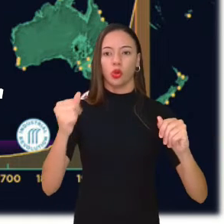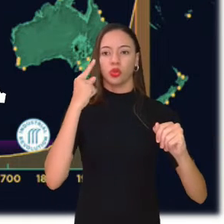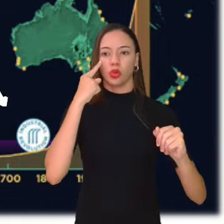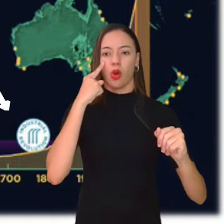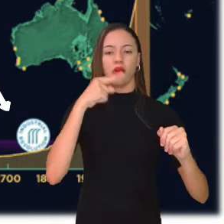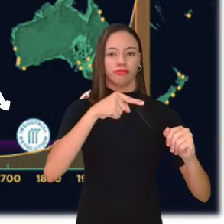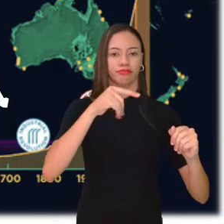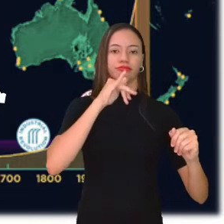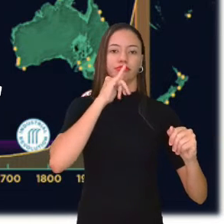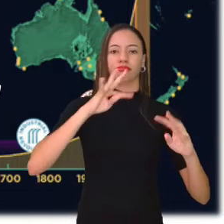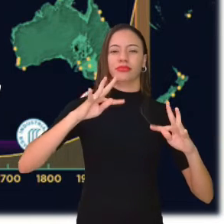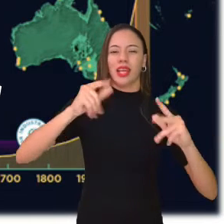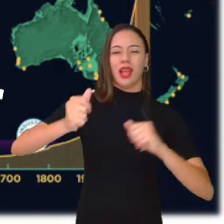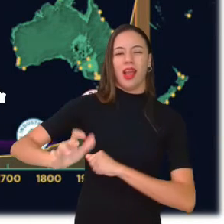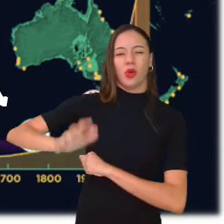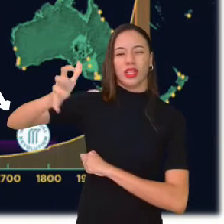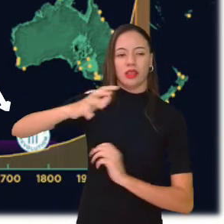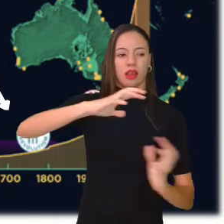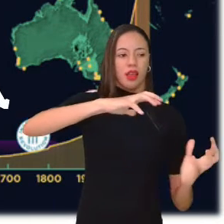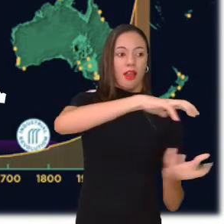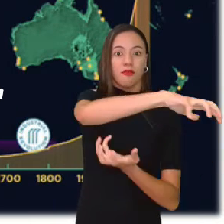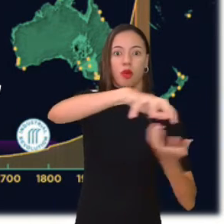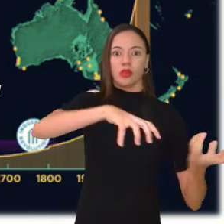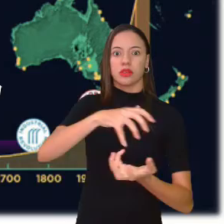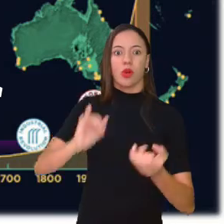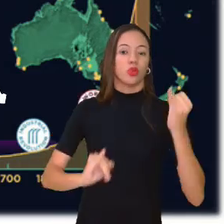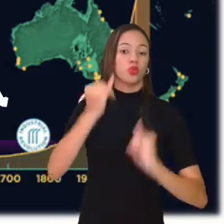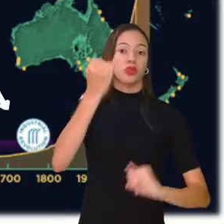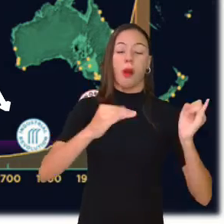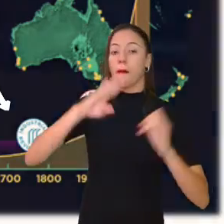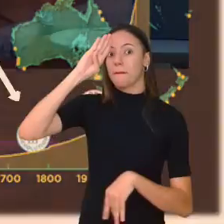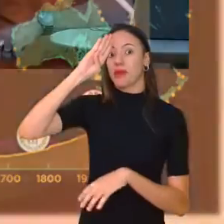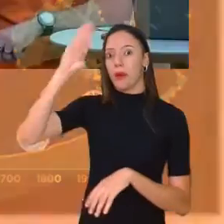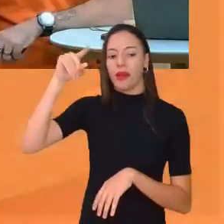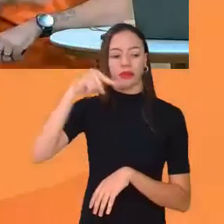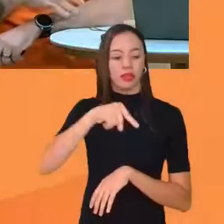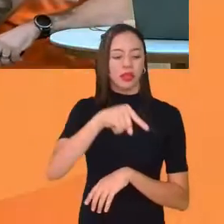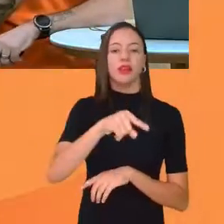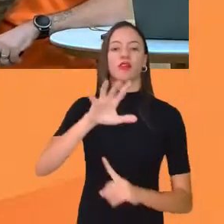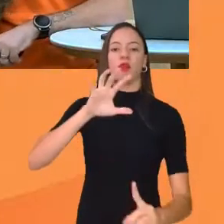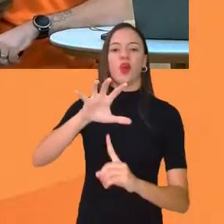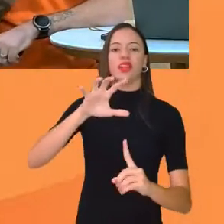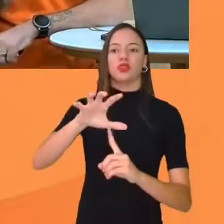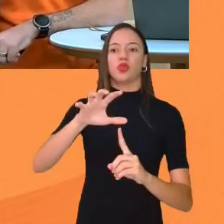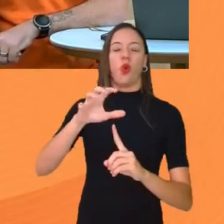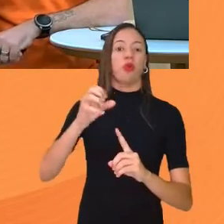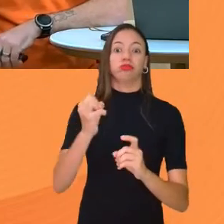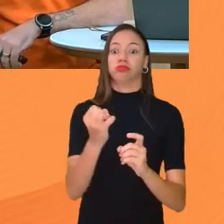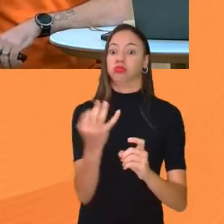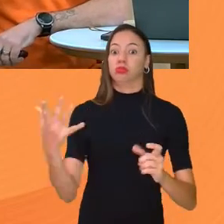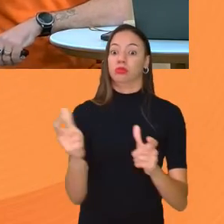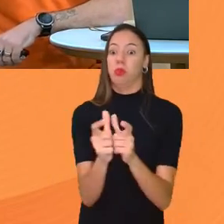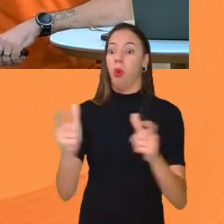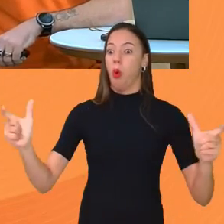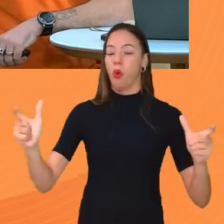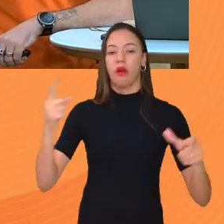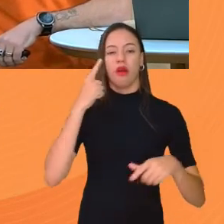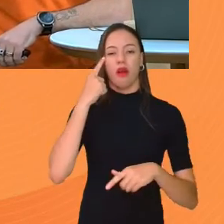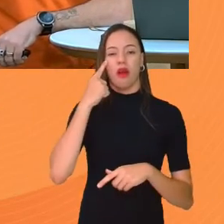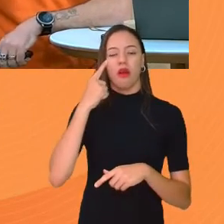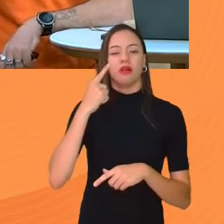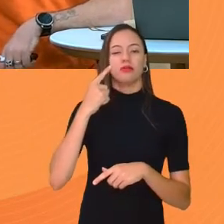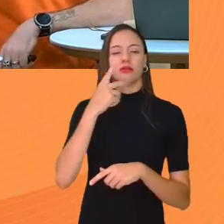ó, a Revolução Industrial, principalmente, foi que deu um boom nessa quantidade, né? Então, existe uma previsão, por exemplo, de que lá